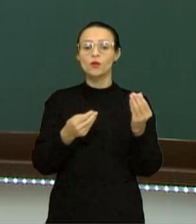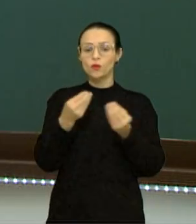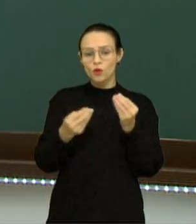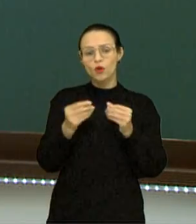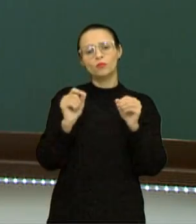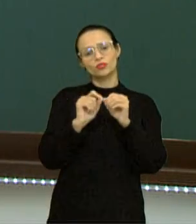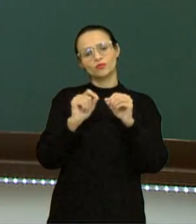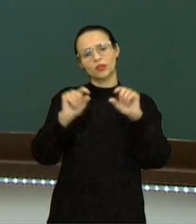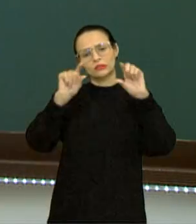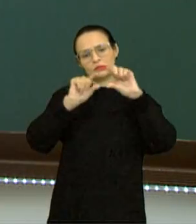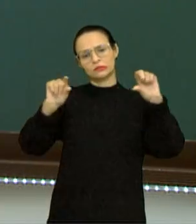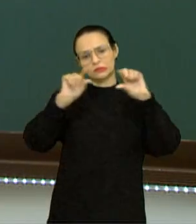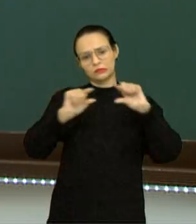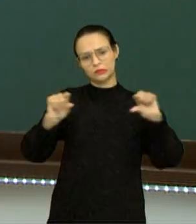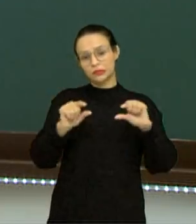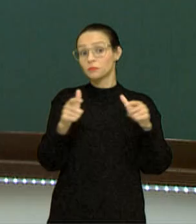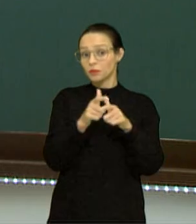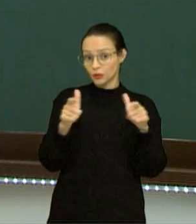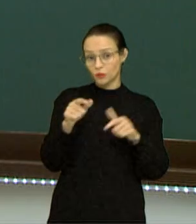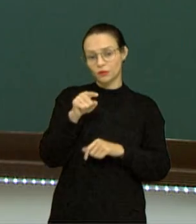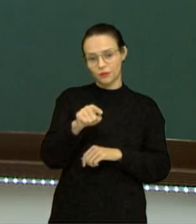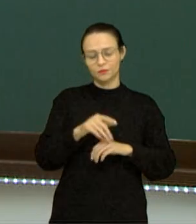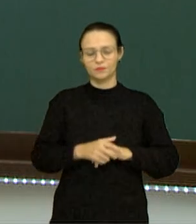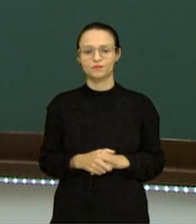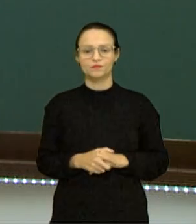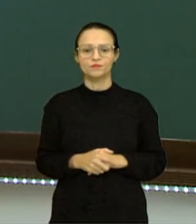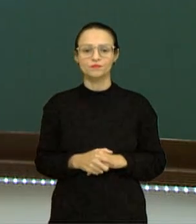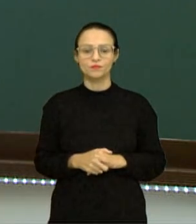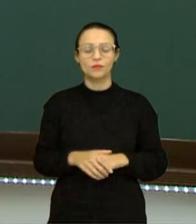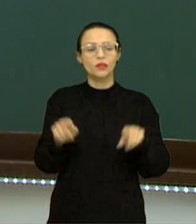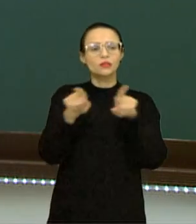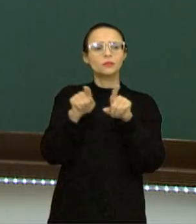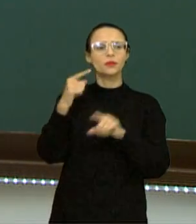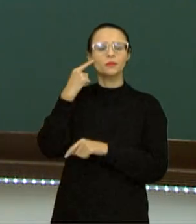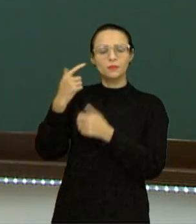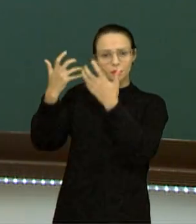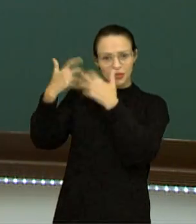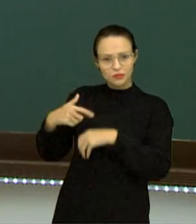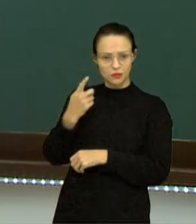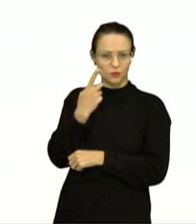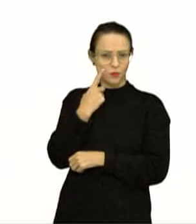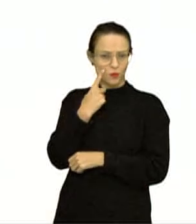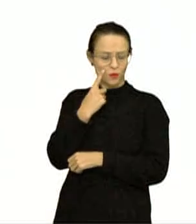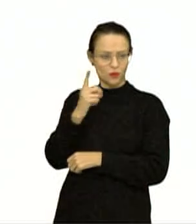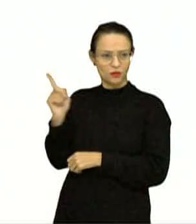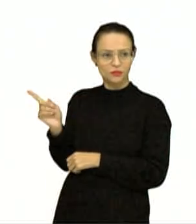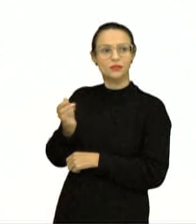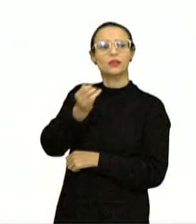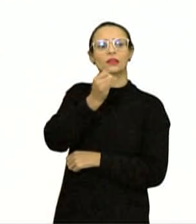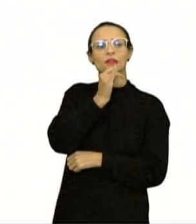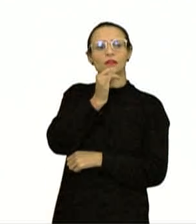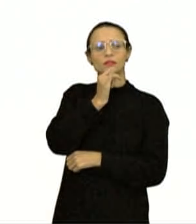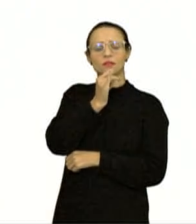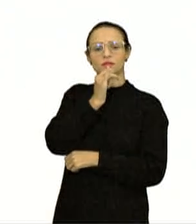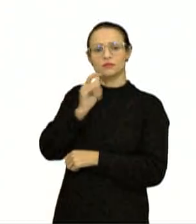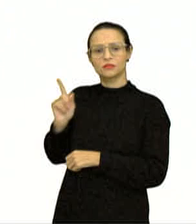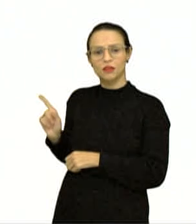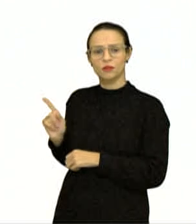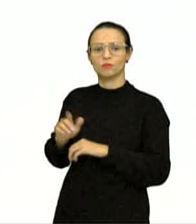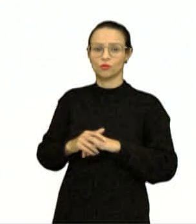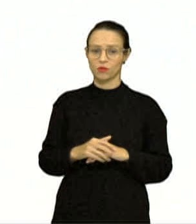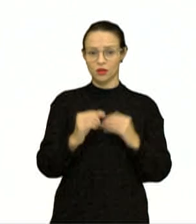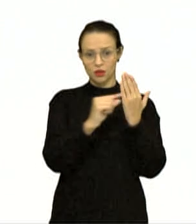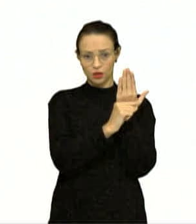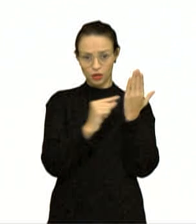da maioria das suas frases. Ainda pensando juntos, nos exemplos que citamos, o autor utiliza